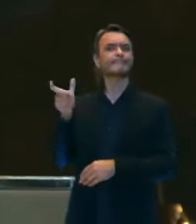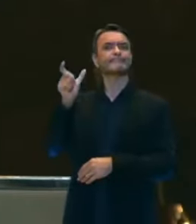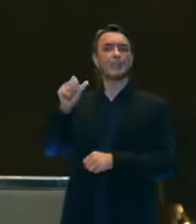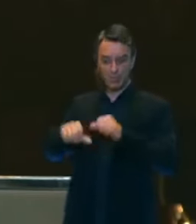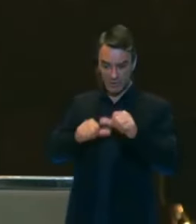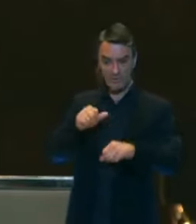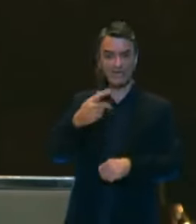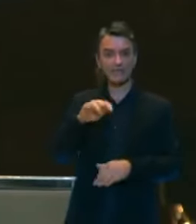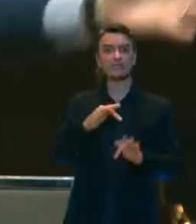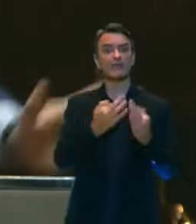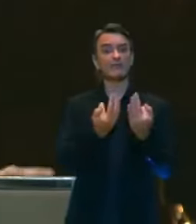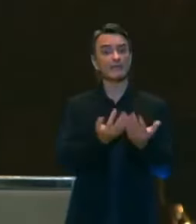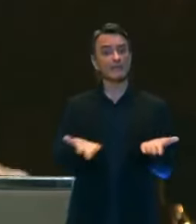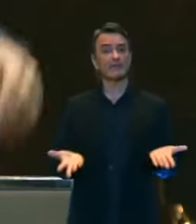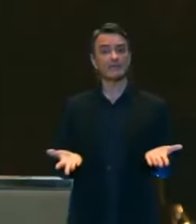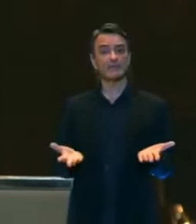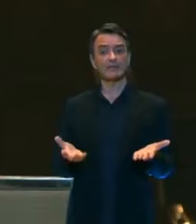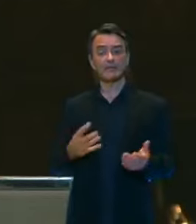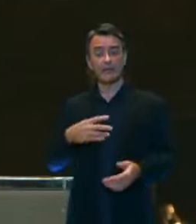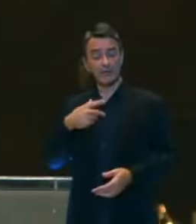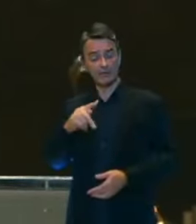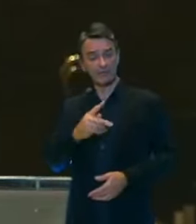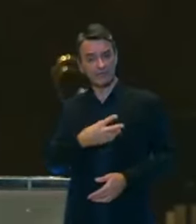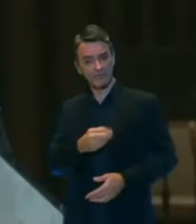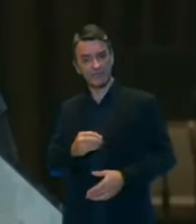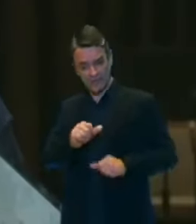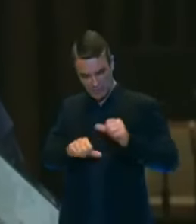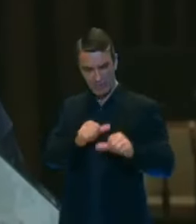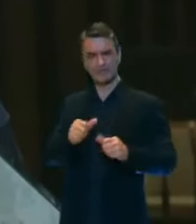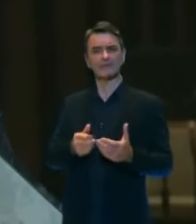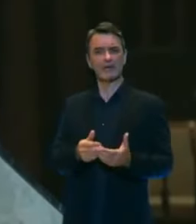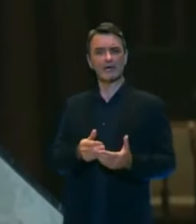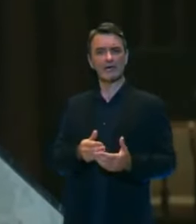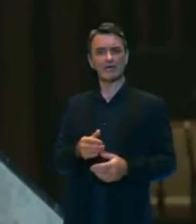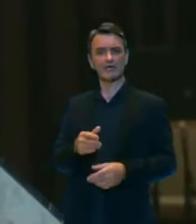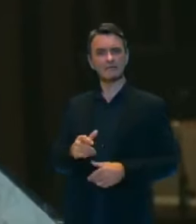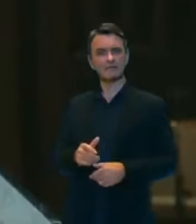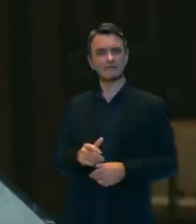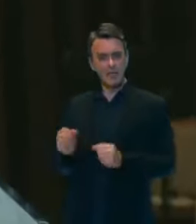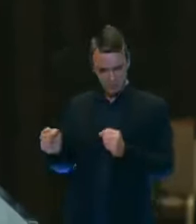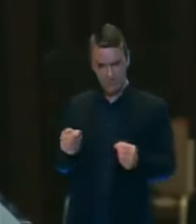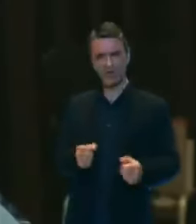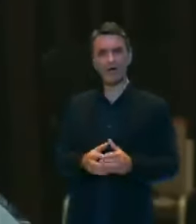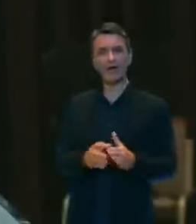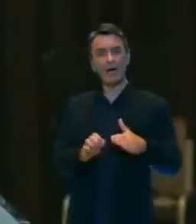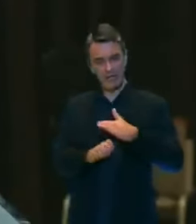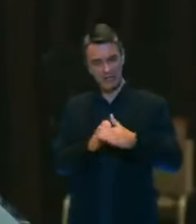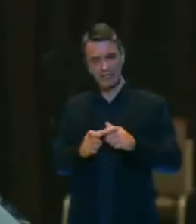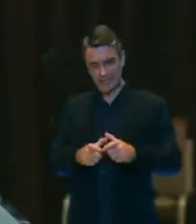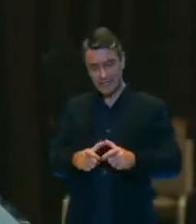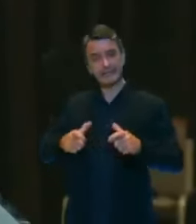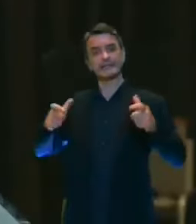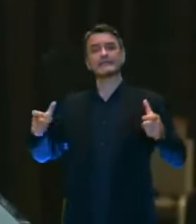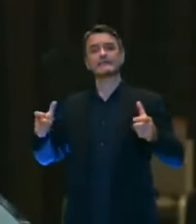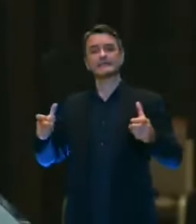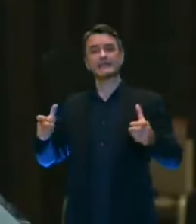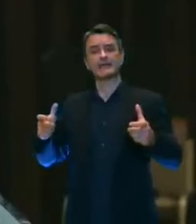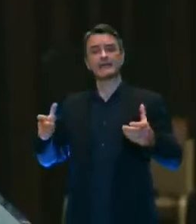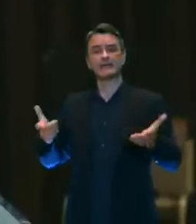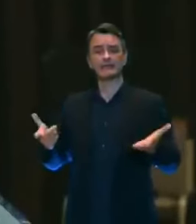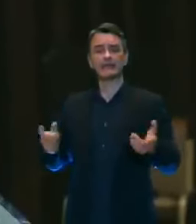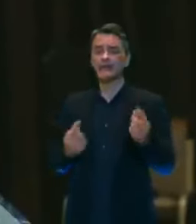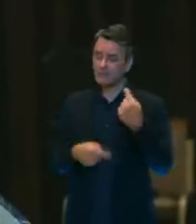falar e o seu filho ser transformado? Você acha que Ele não pode fazer a sua empresa crescer ou